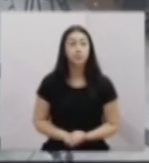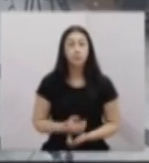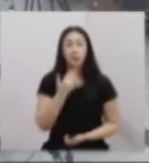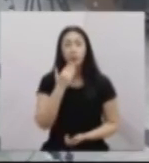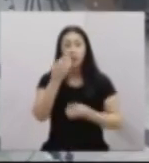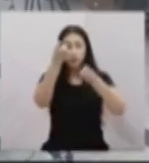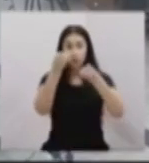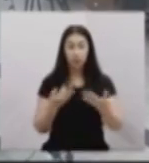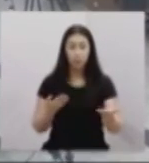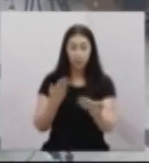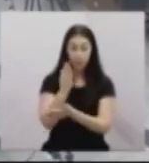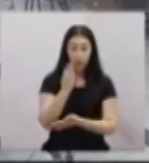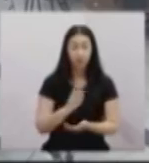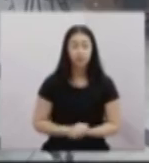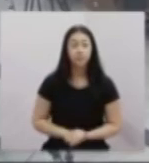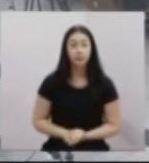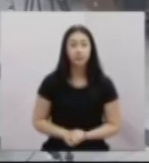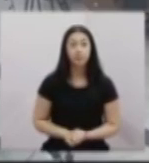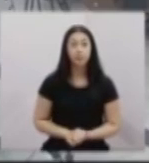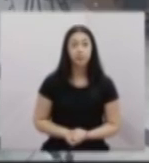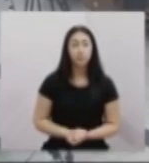Pedido de informação aprovado.